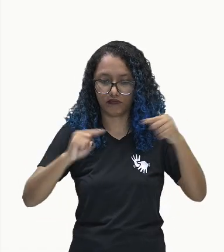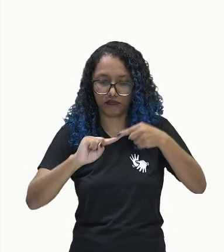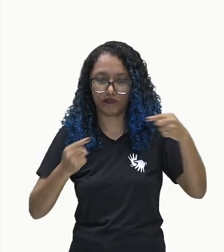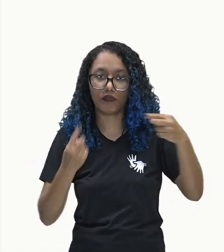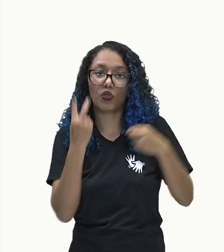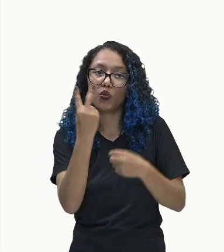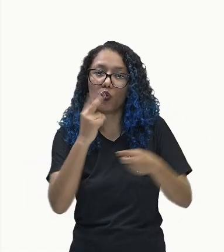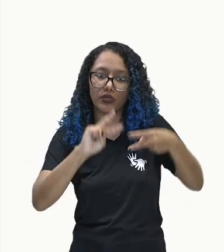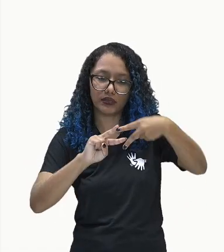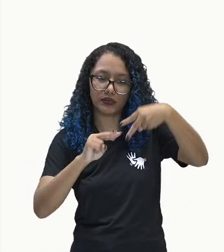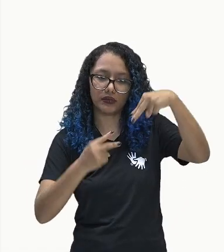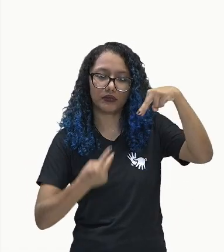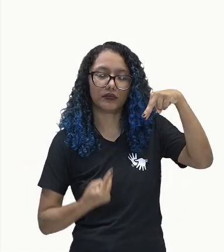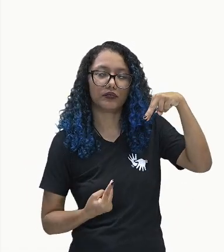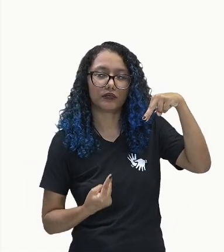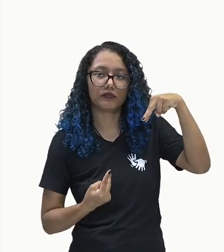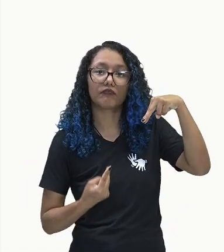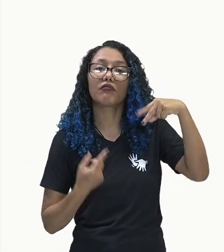isso, gente,